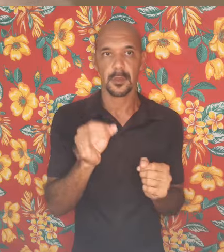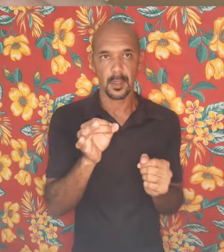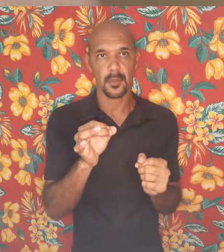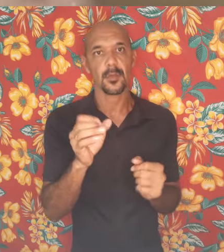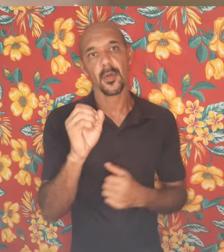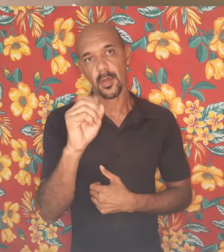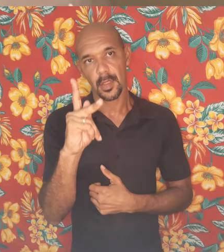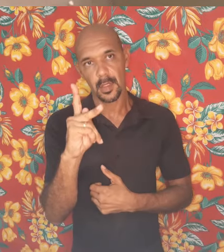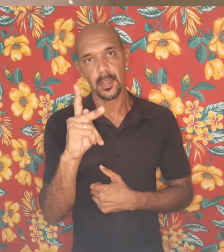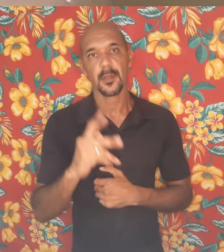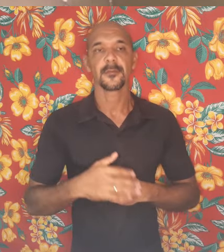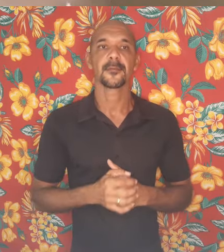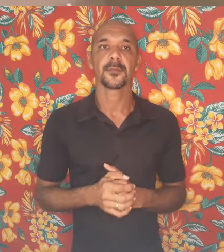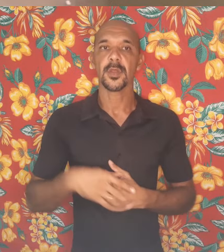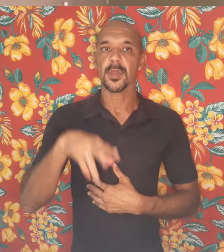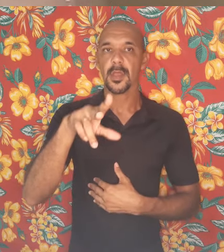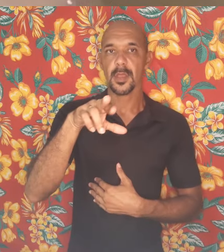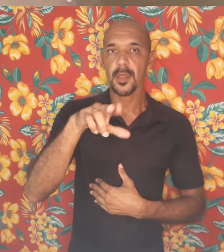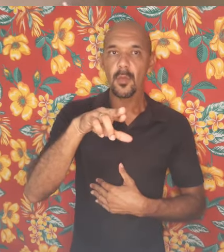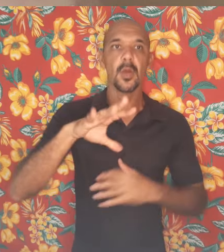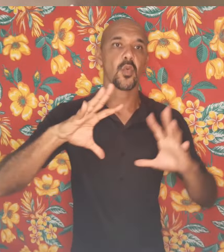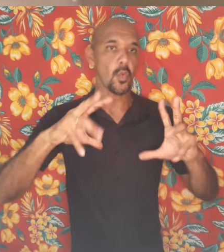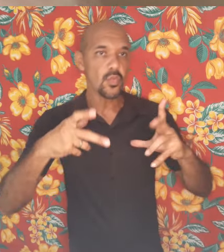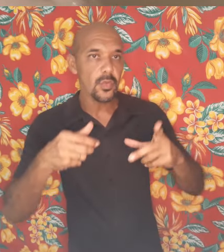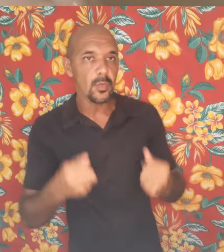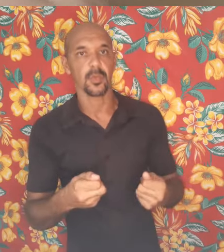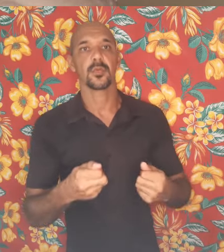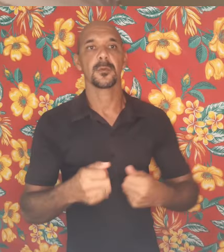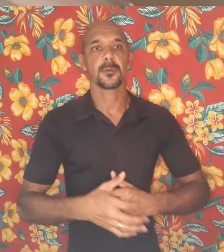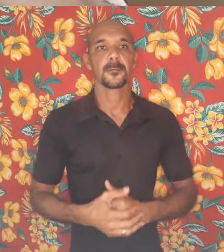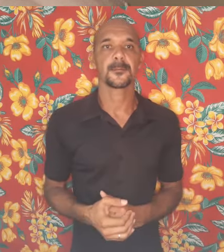Ok? A mesma coisa do outro lado.